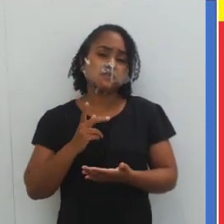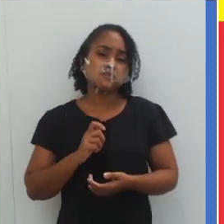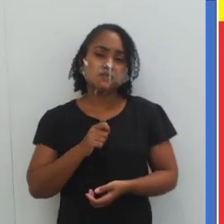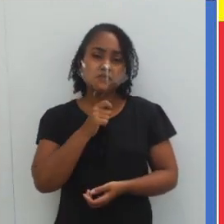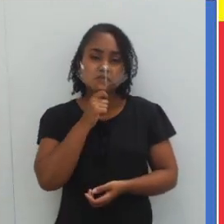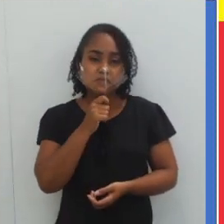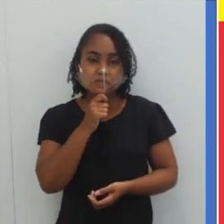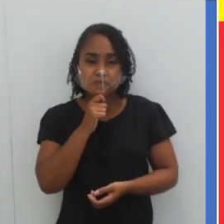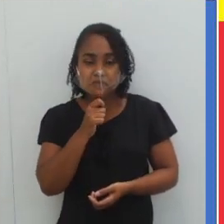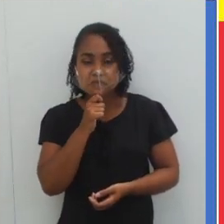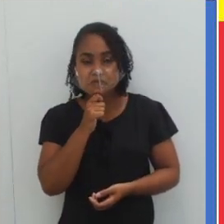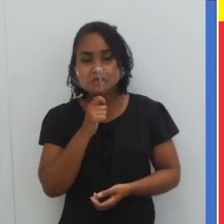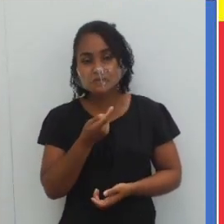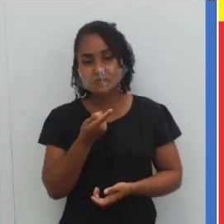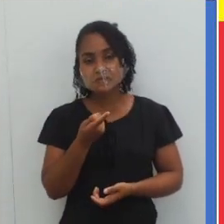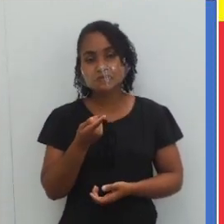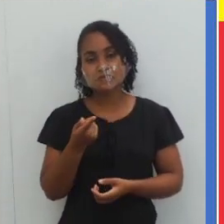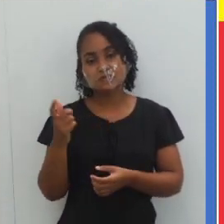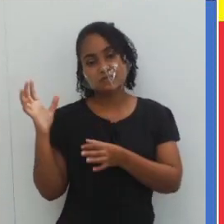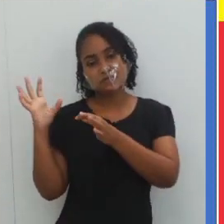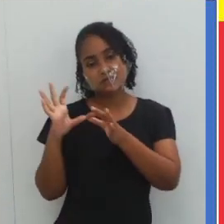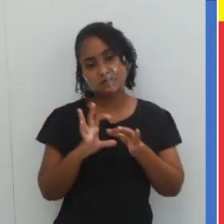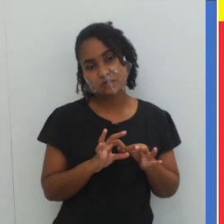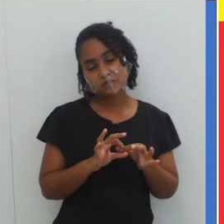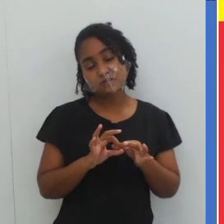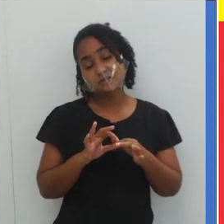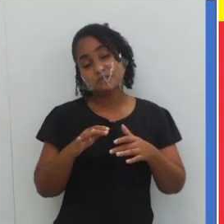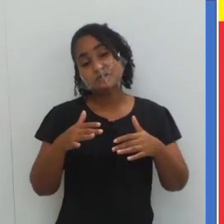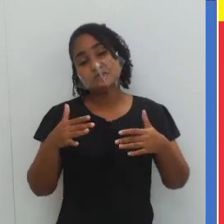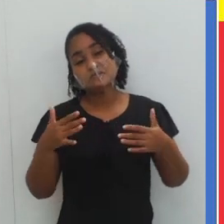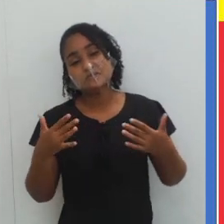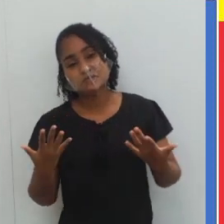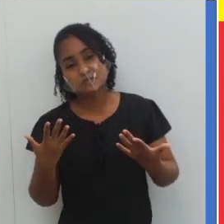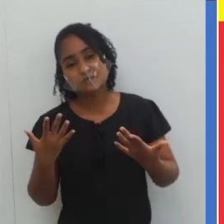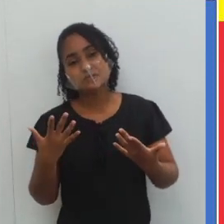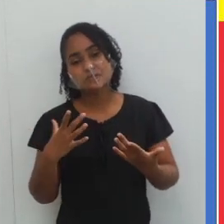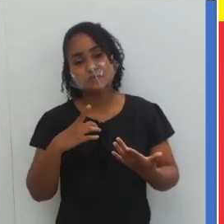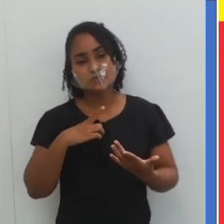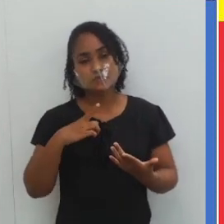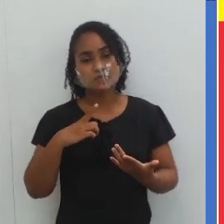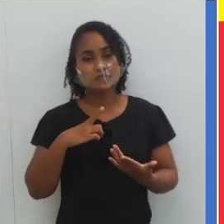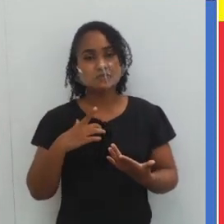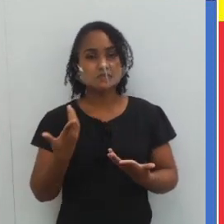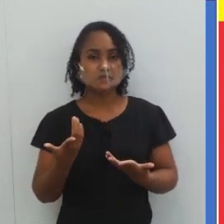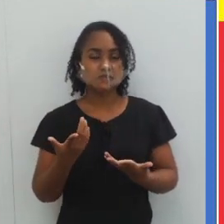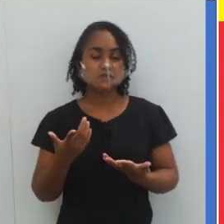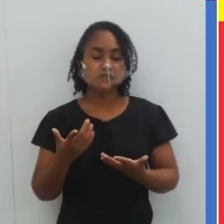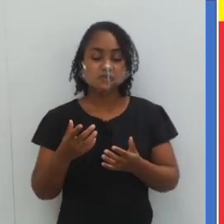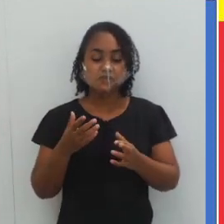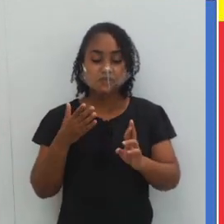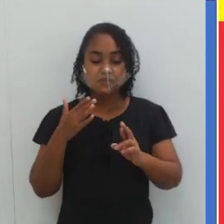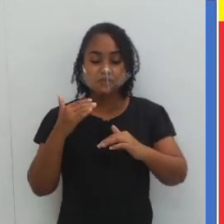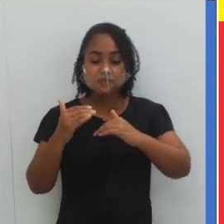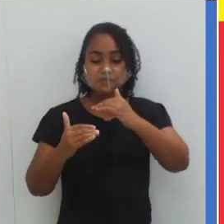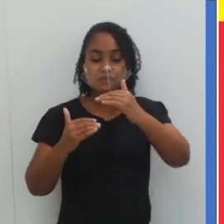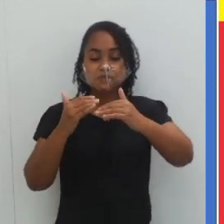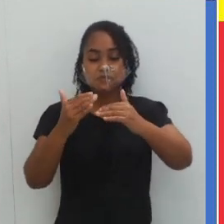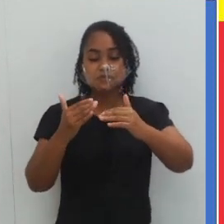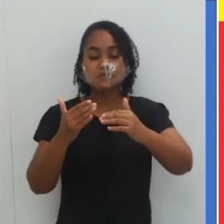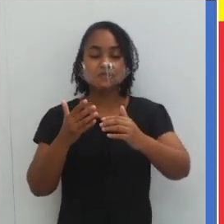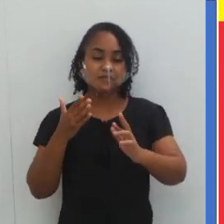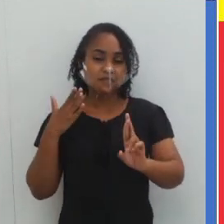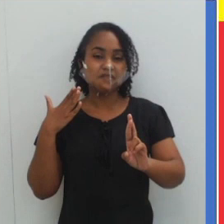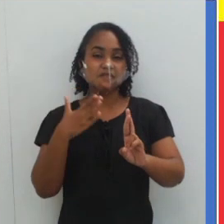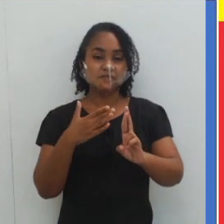ainda está dentro dessa dinâmica, né? Enquanto, algo em progresso, e aí vai sinalizar